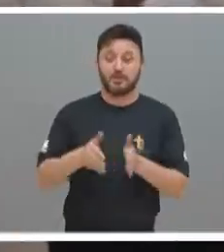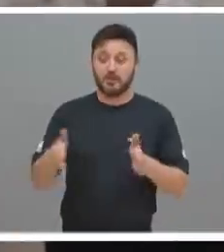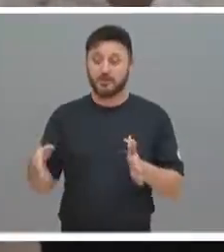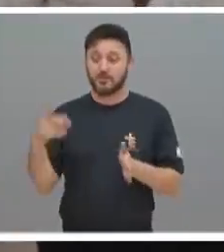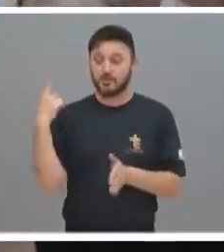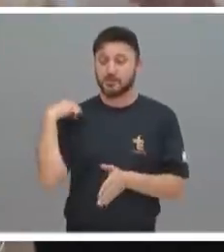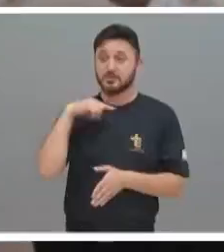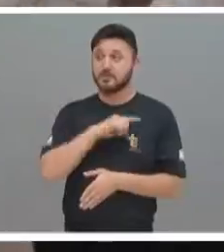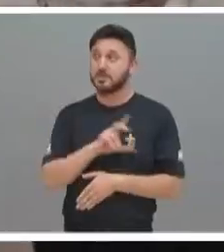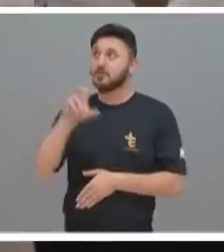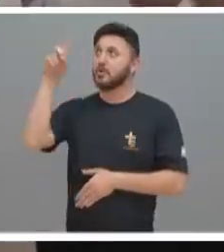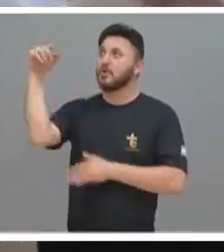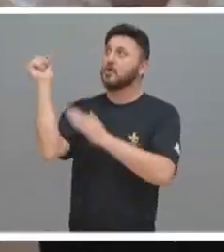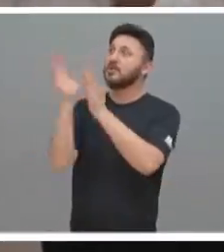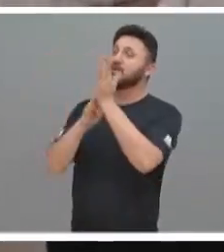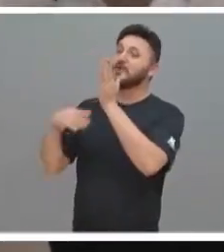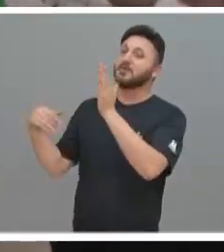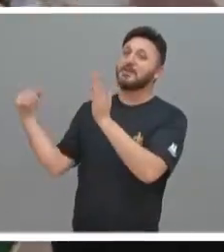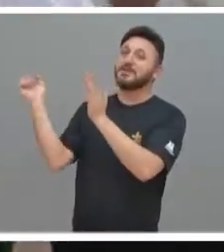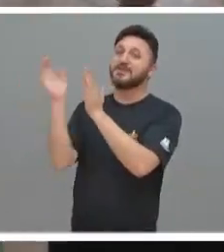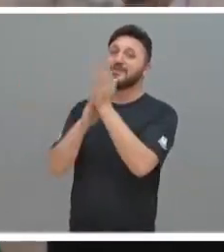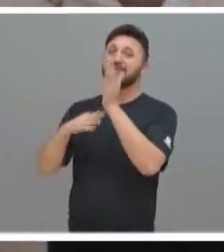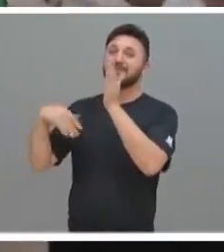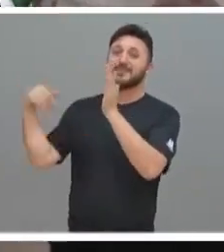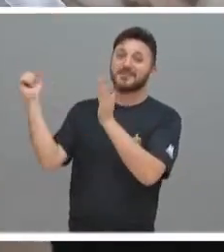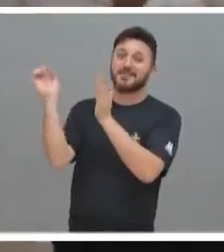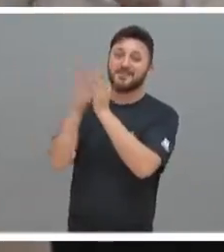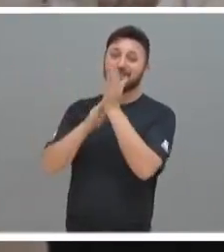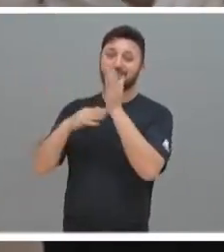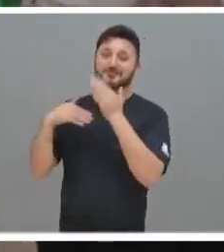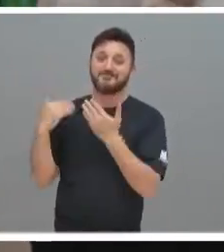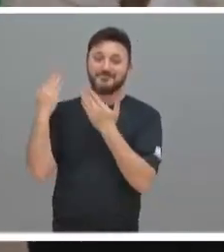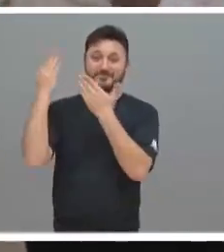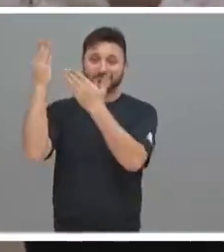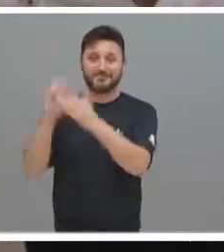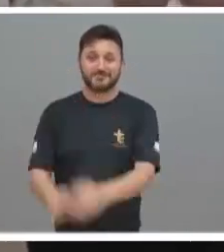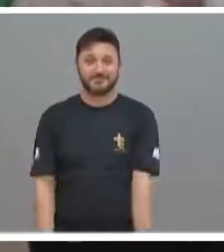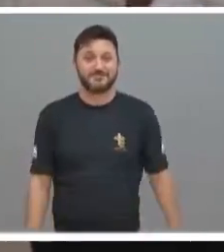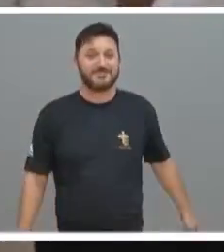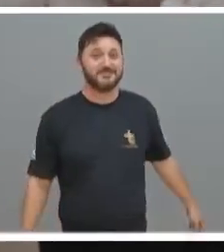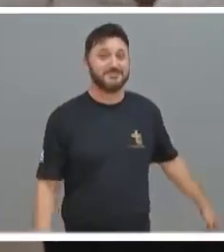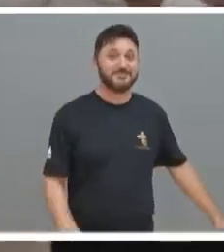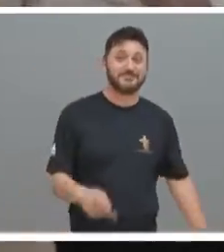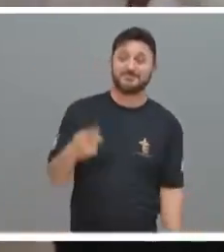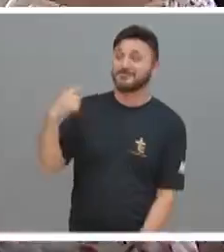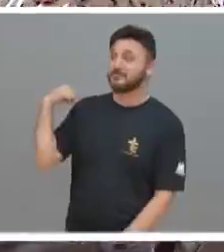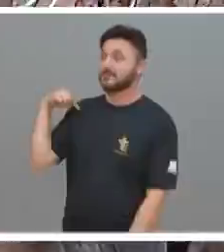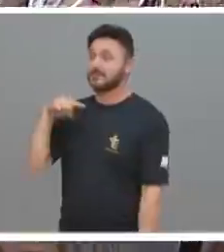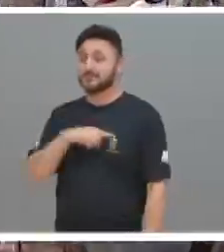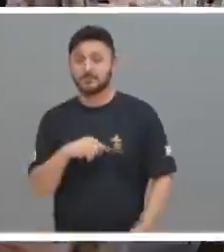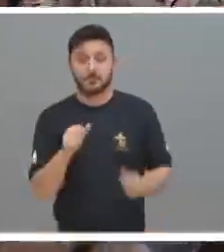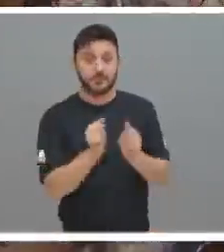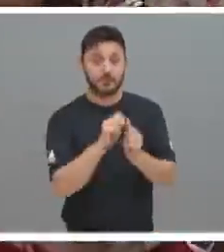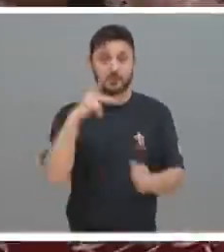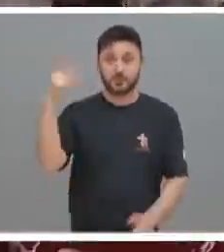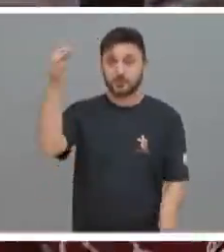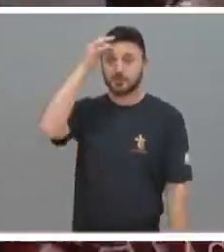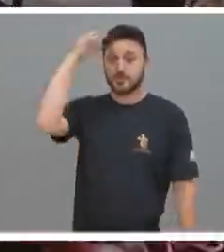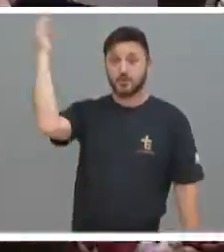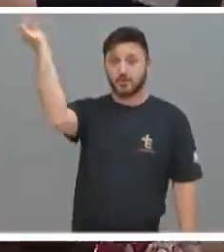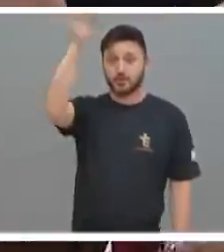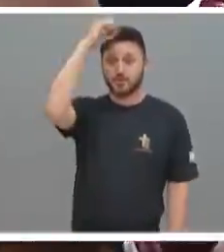Hoje é tempo de louvar a Deus. Em nós